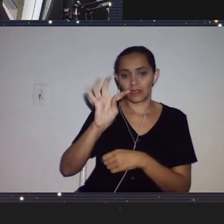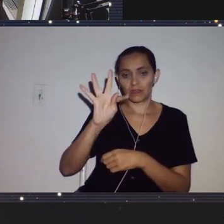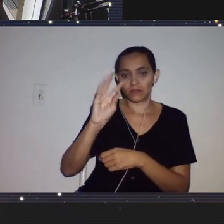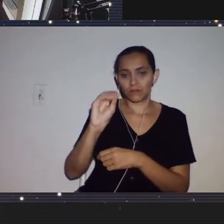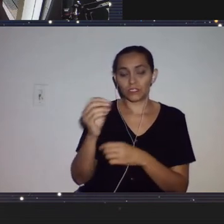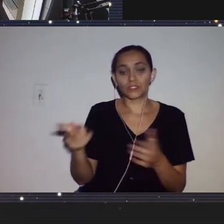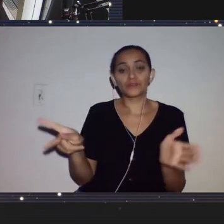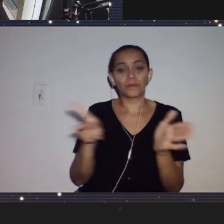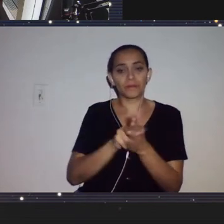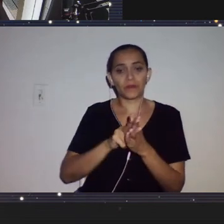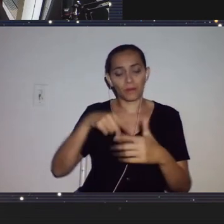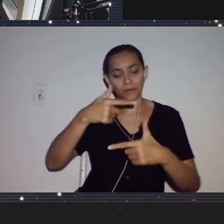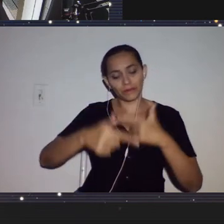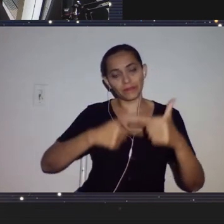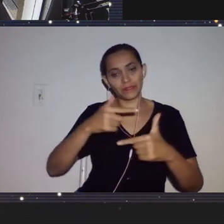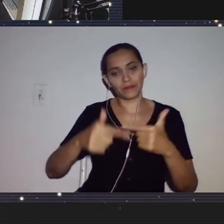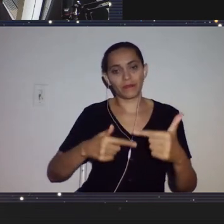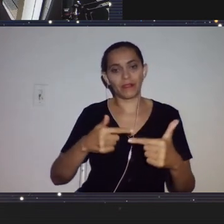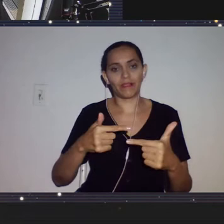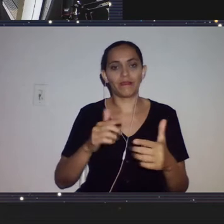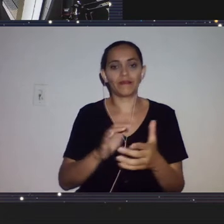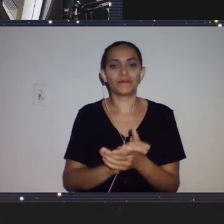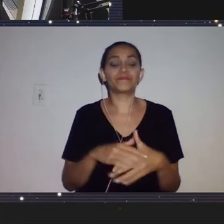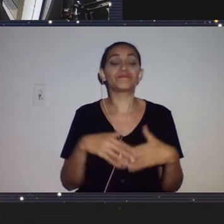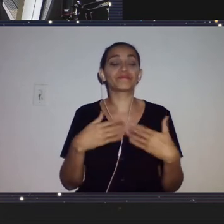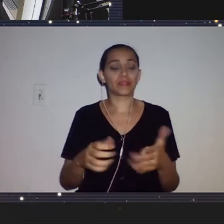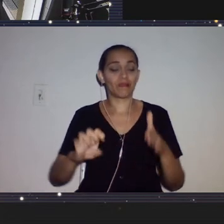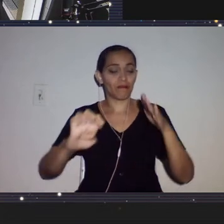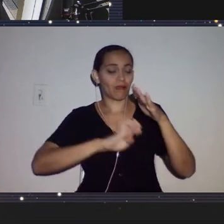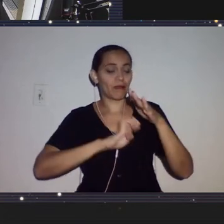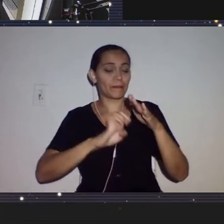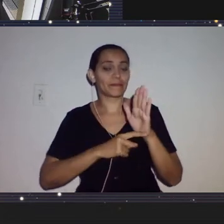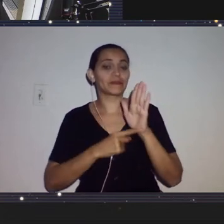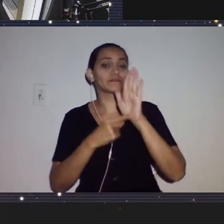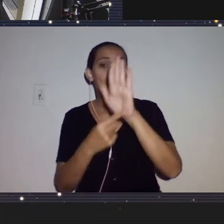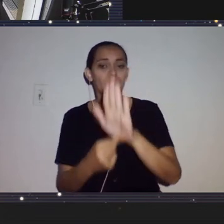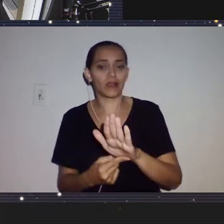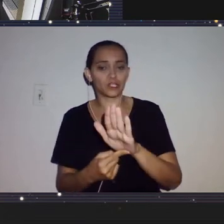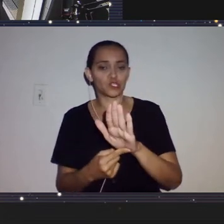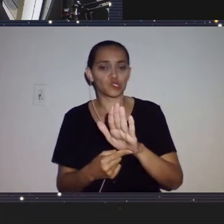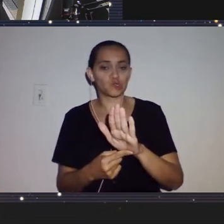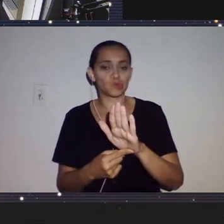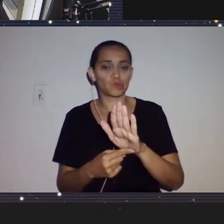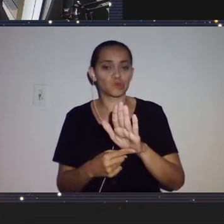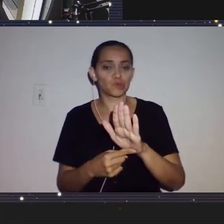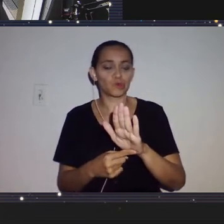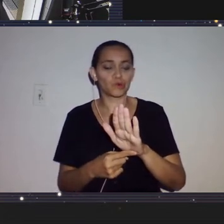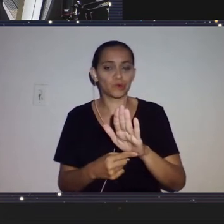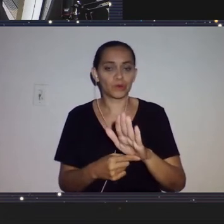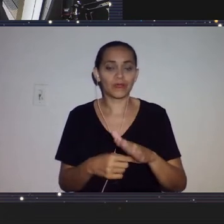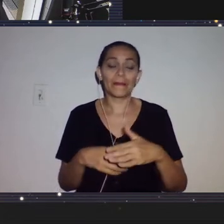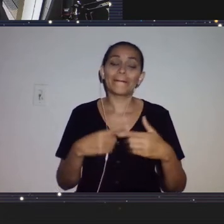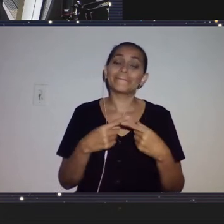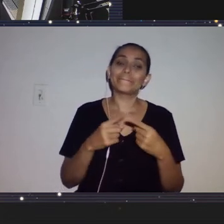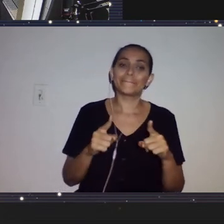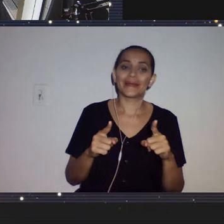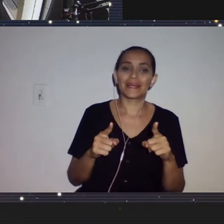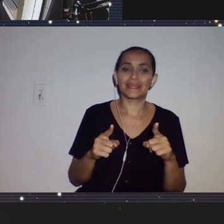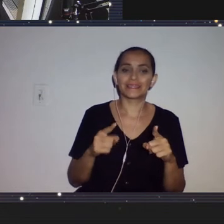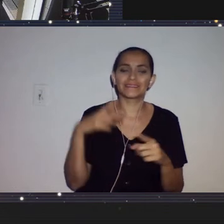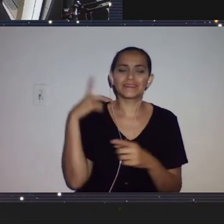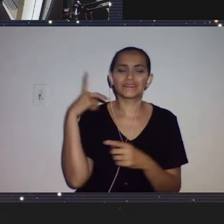a empresa ajudou na retirada desse visto. As demais questões são burocráticas, não são tantas, assim. É